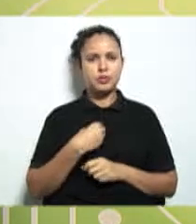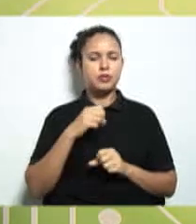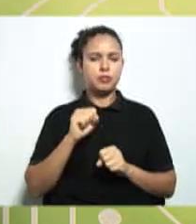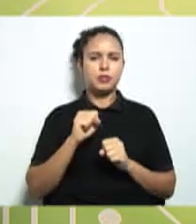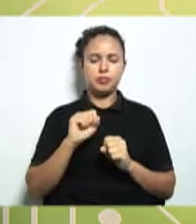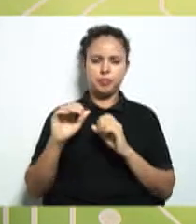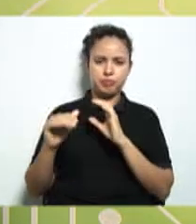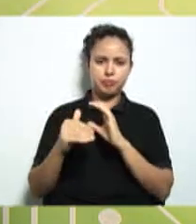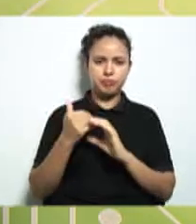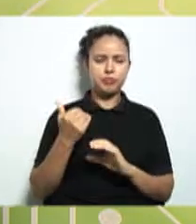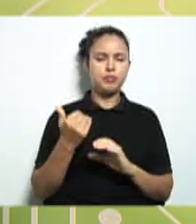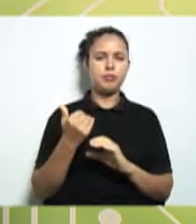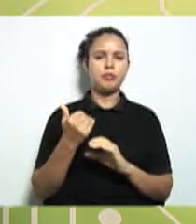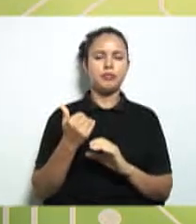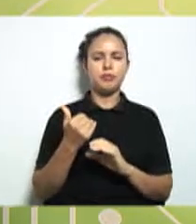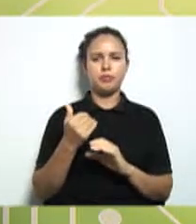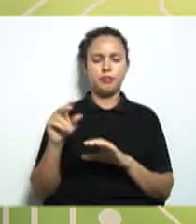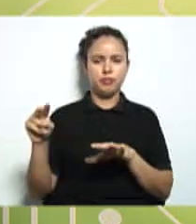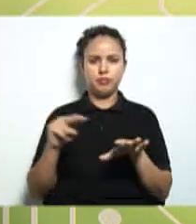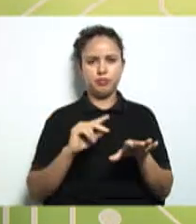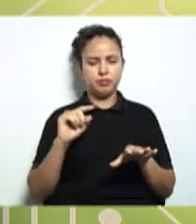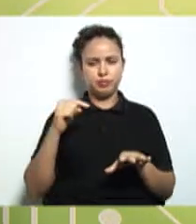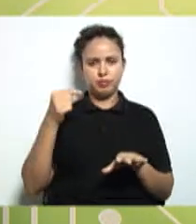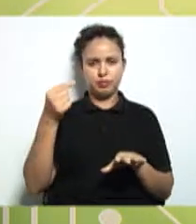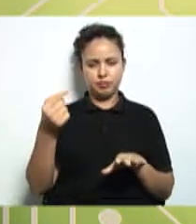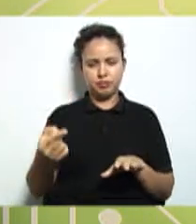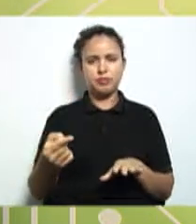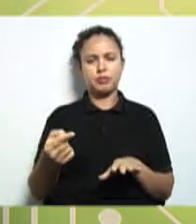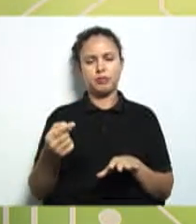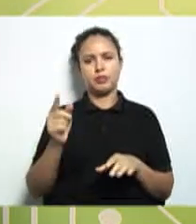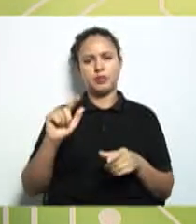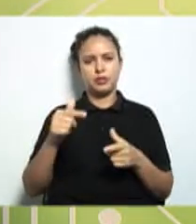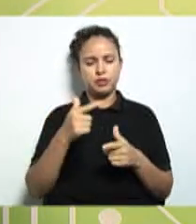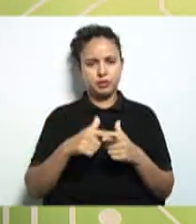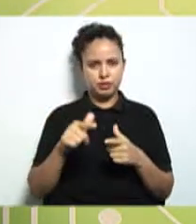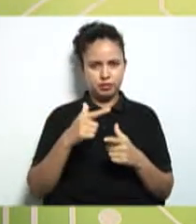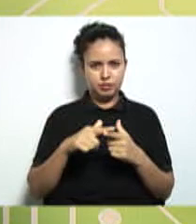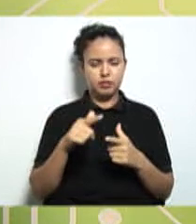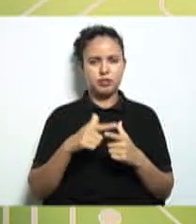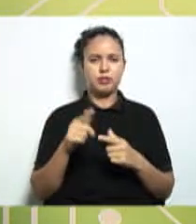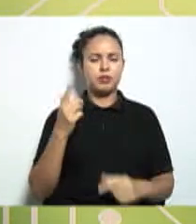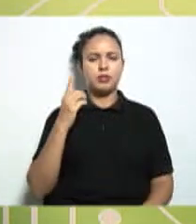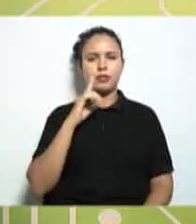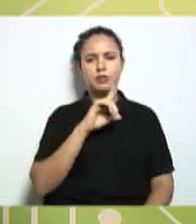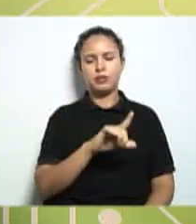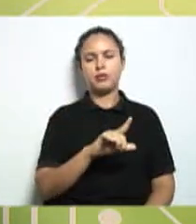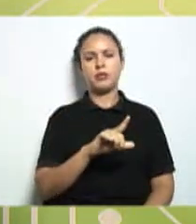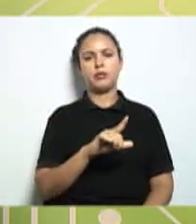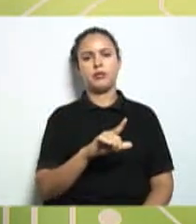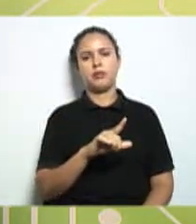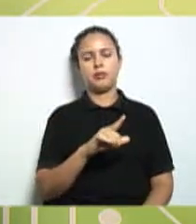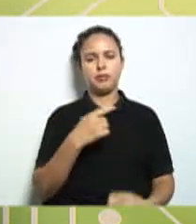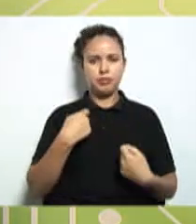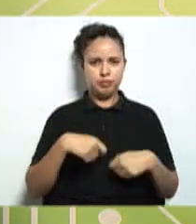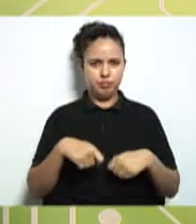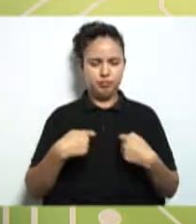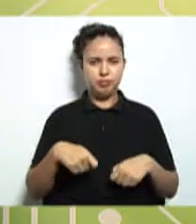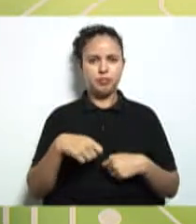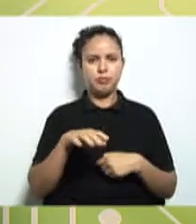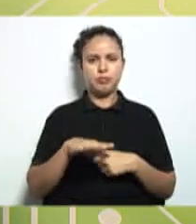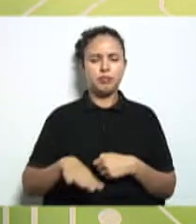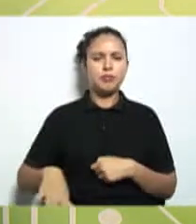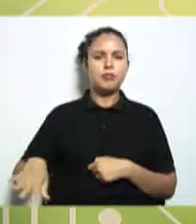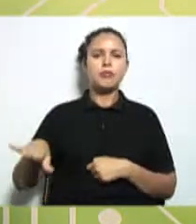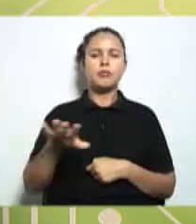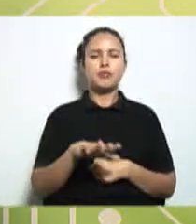traga então para a gente na próxima aula esses problemas que vocês consideram realmente ser necessários